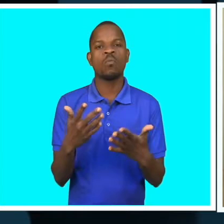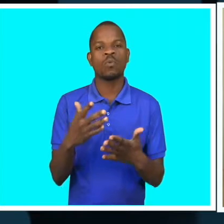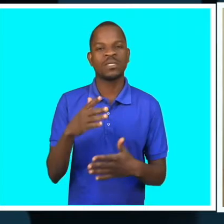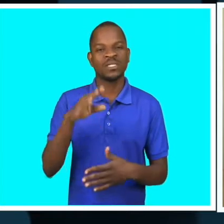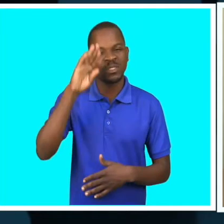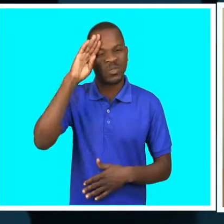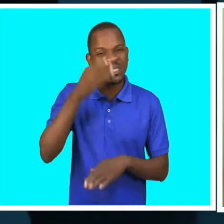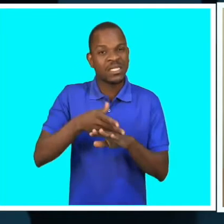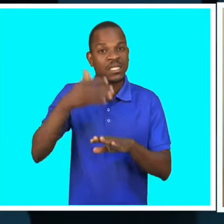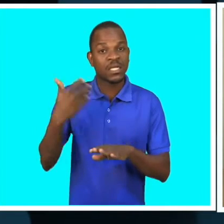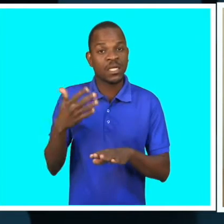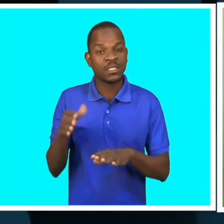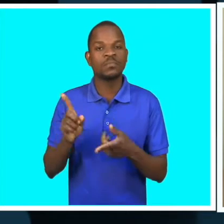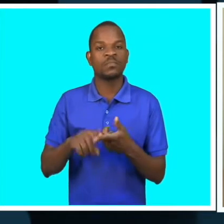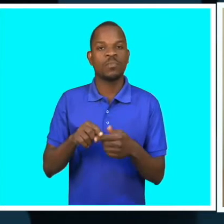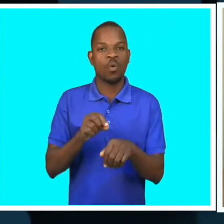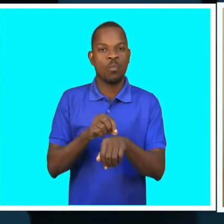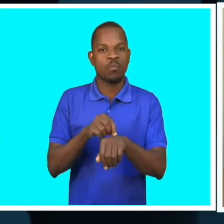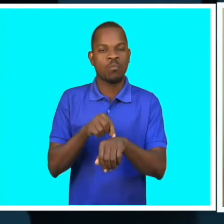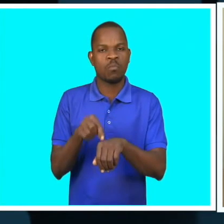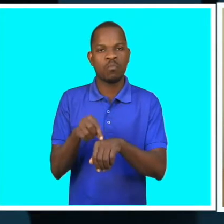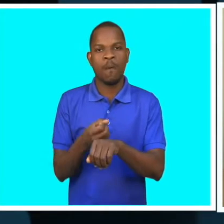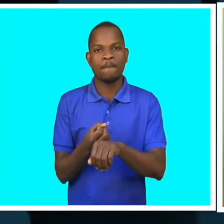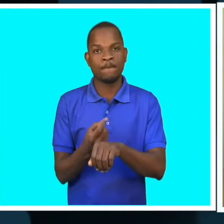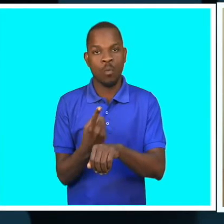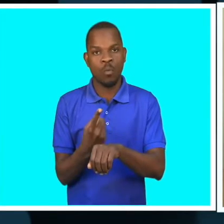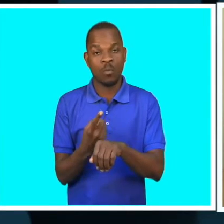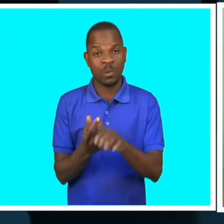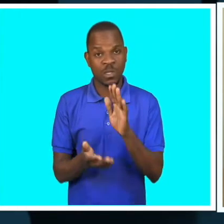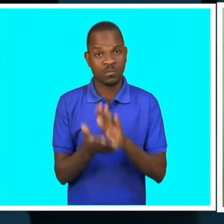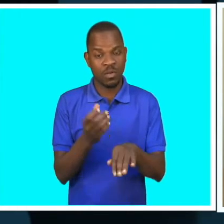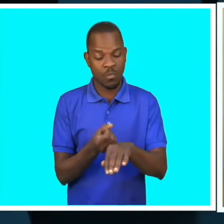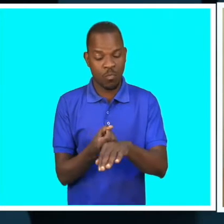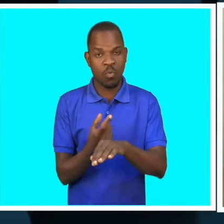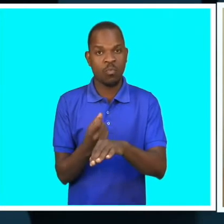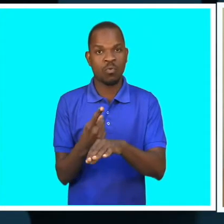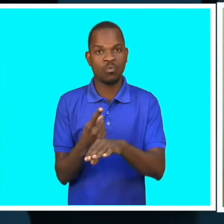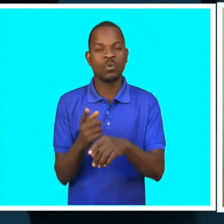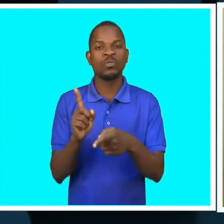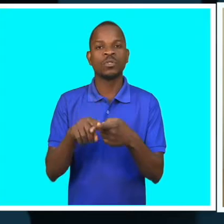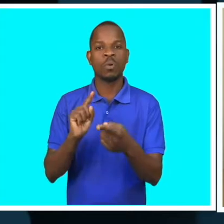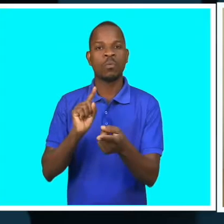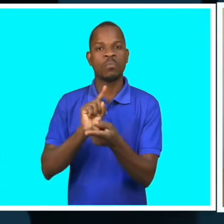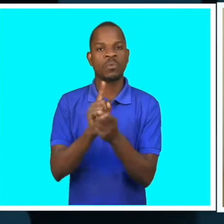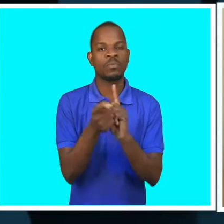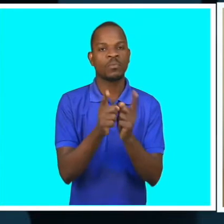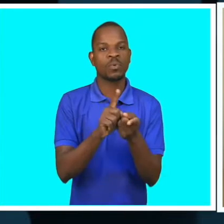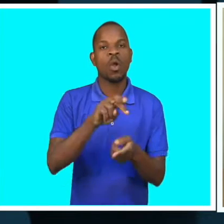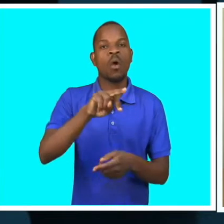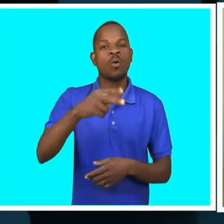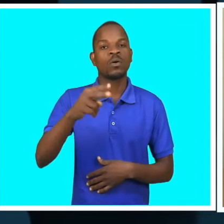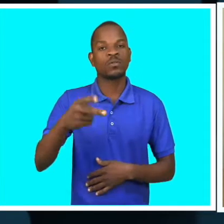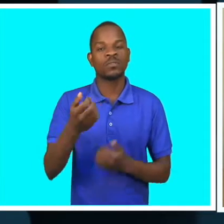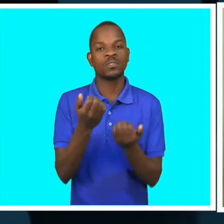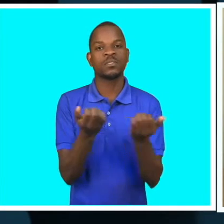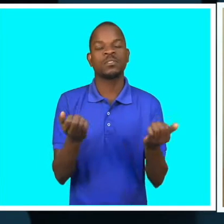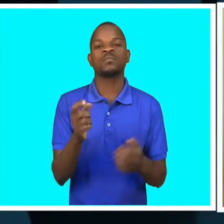erupção na pele. Se a criança já tiver erupção na pele, não pode entrar em contato com as outras crianças